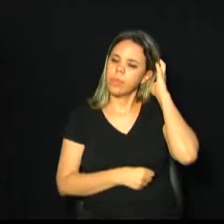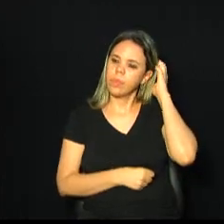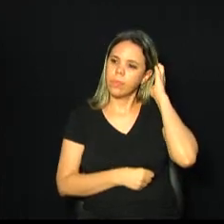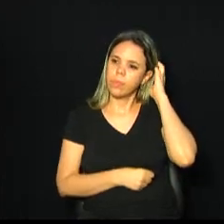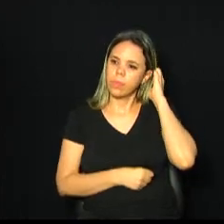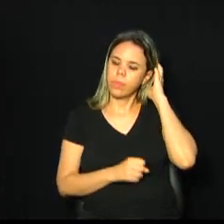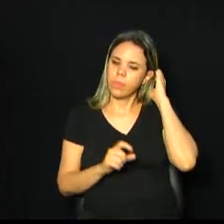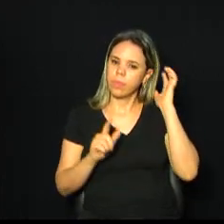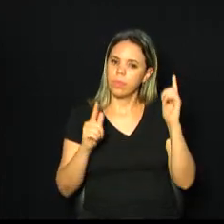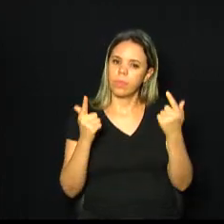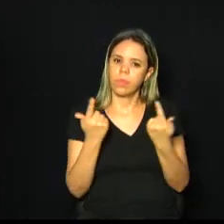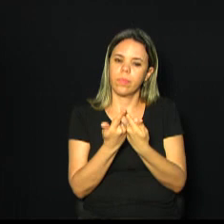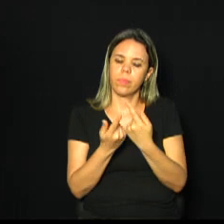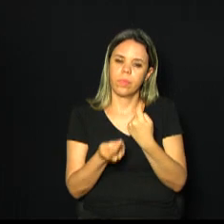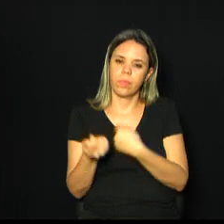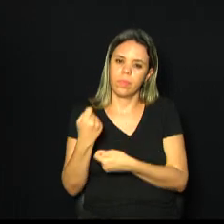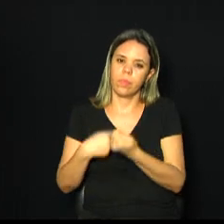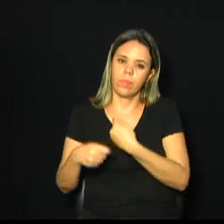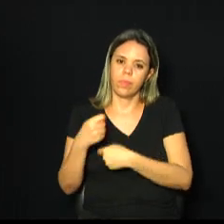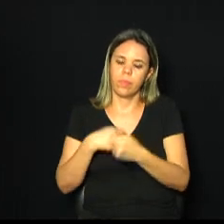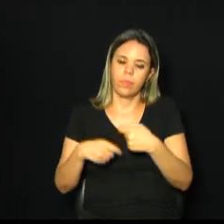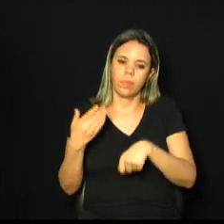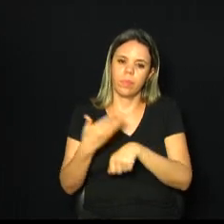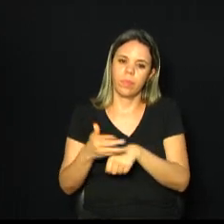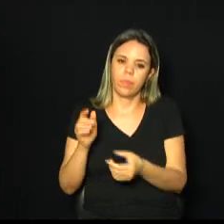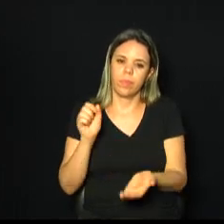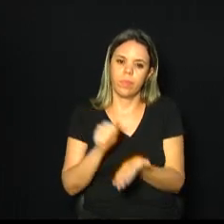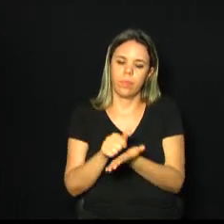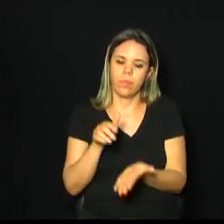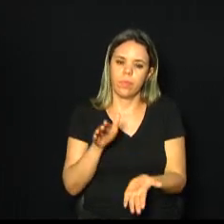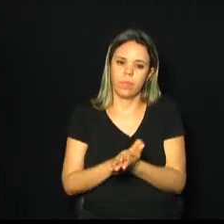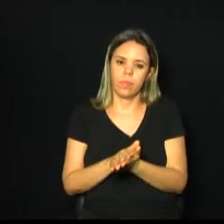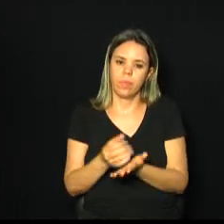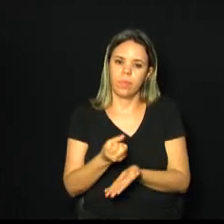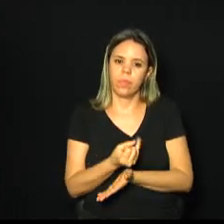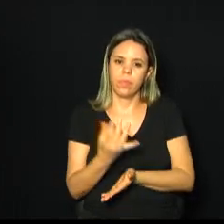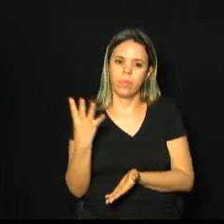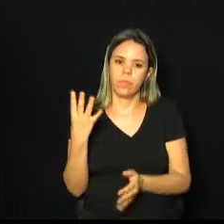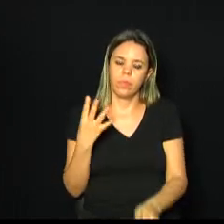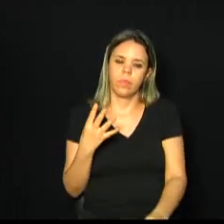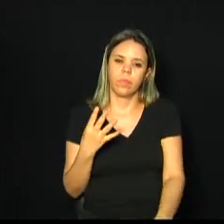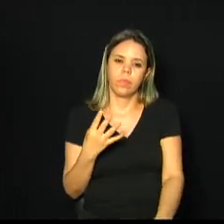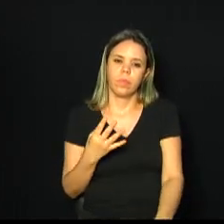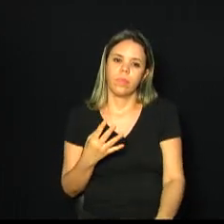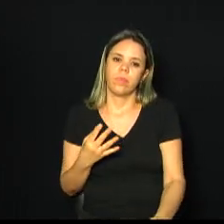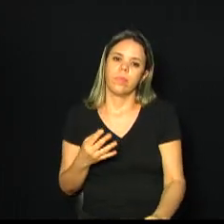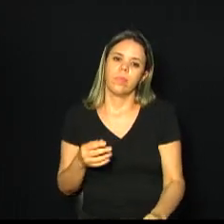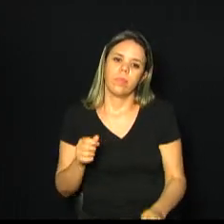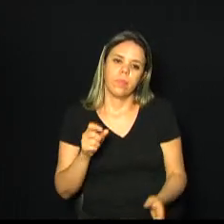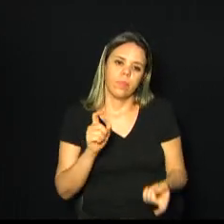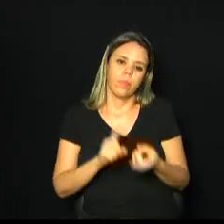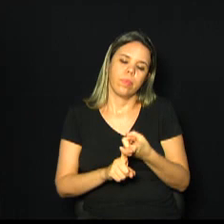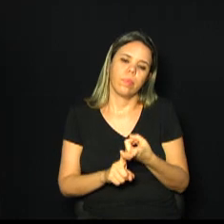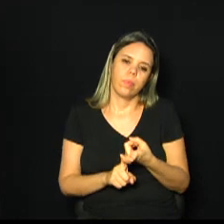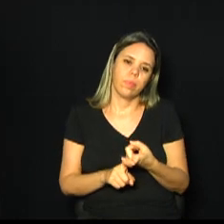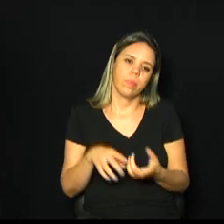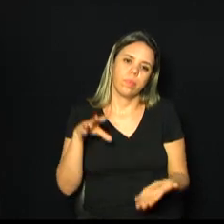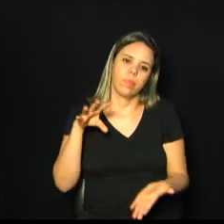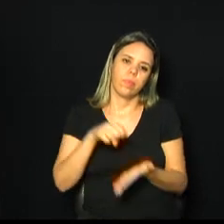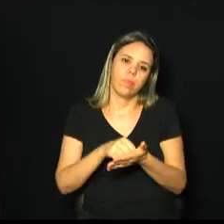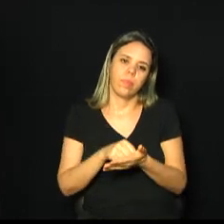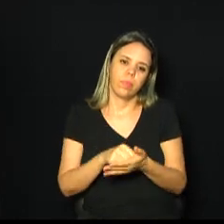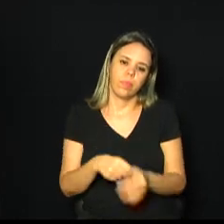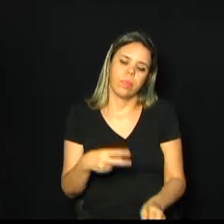grupo econômico, e aplico a multa em cima daquele volume. Por infração, por um cadastro, por